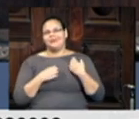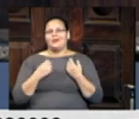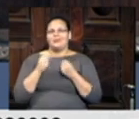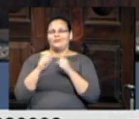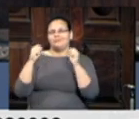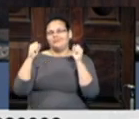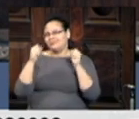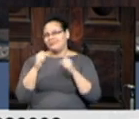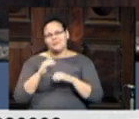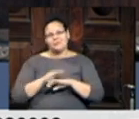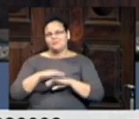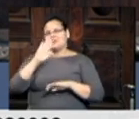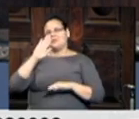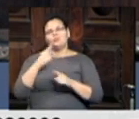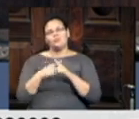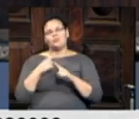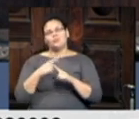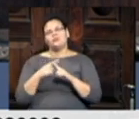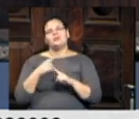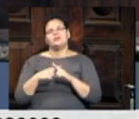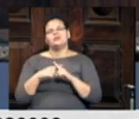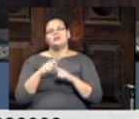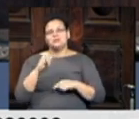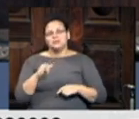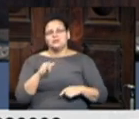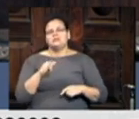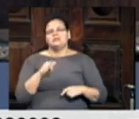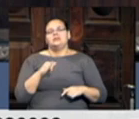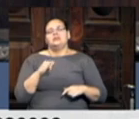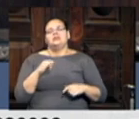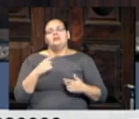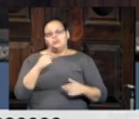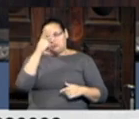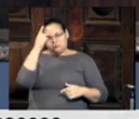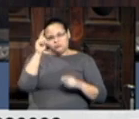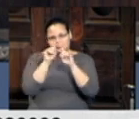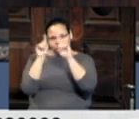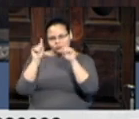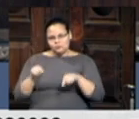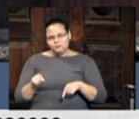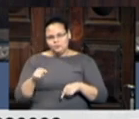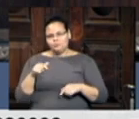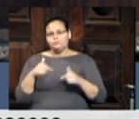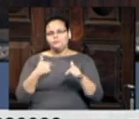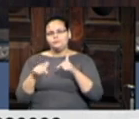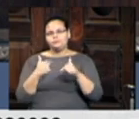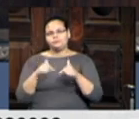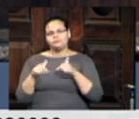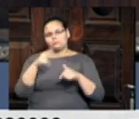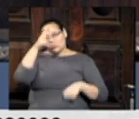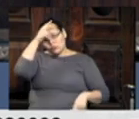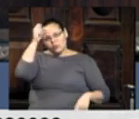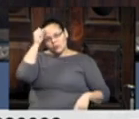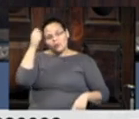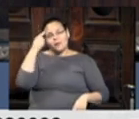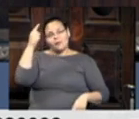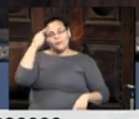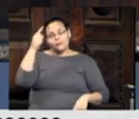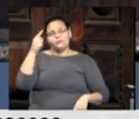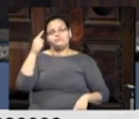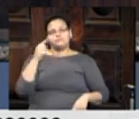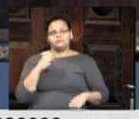revolta aumenta. Porque se o servidor público, como disse, é bom lembrar a frase do governador